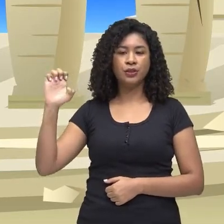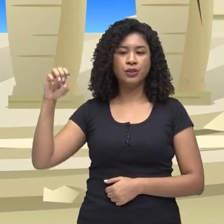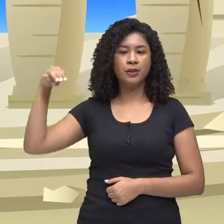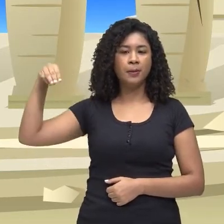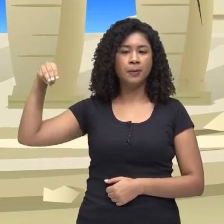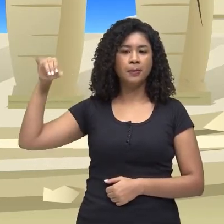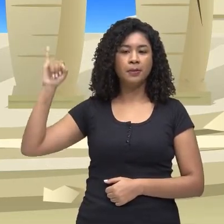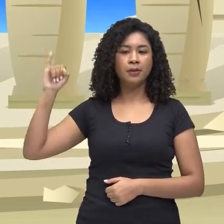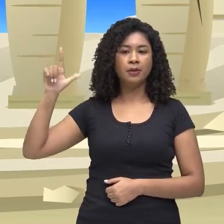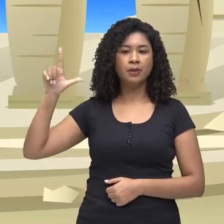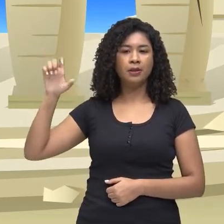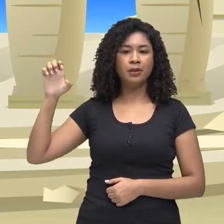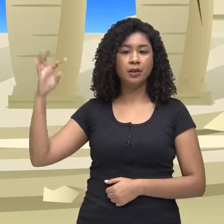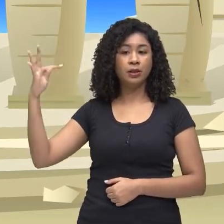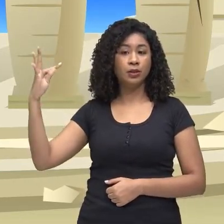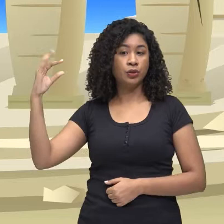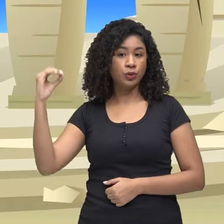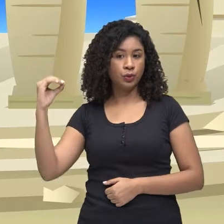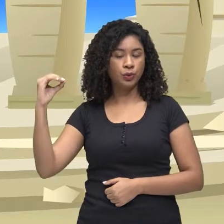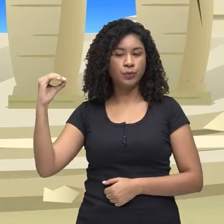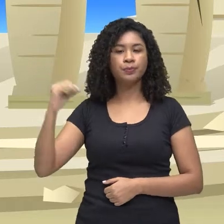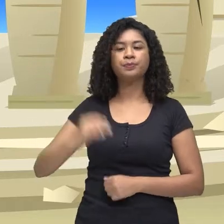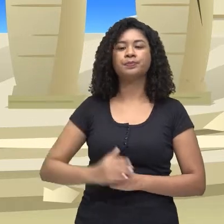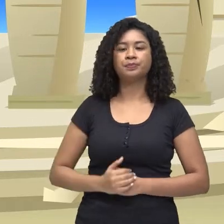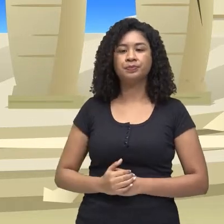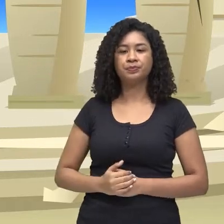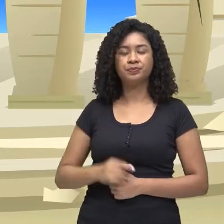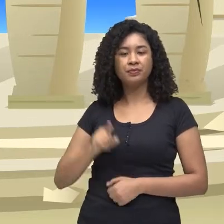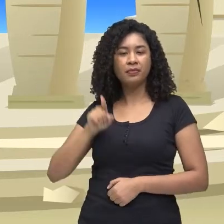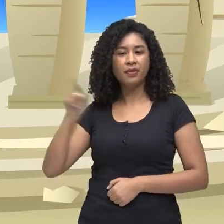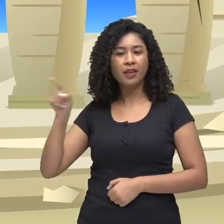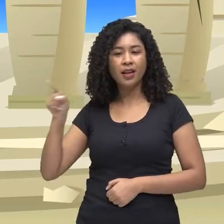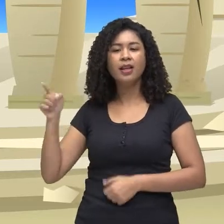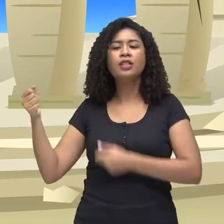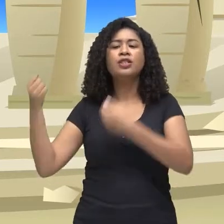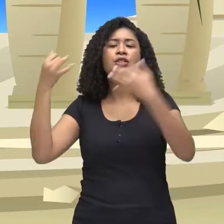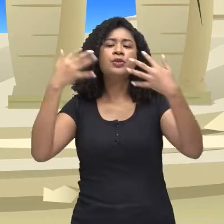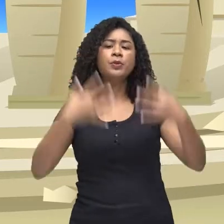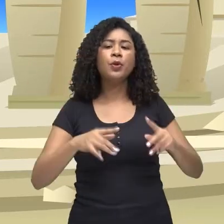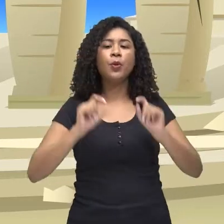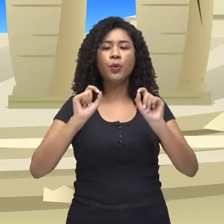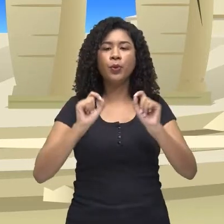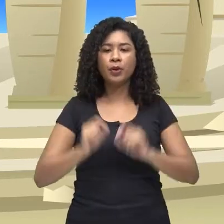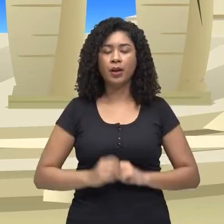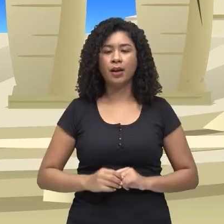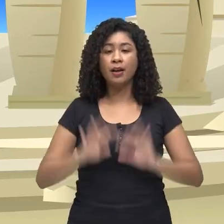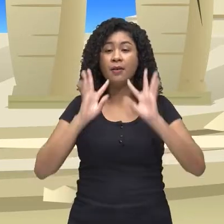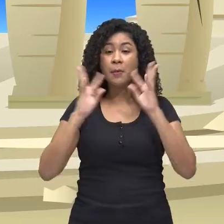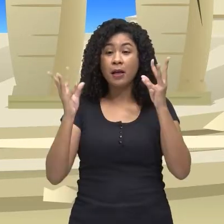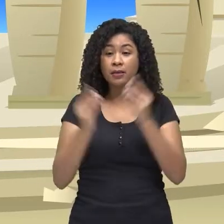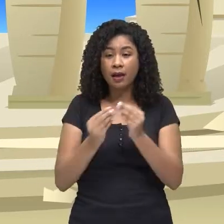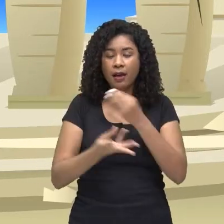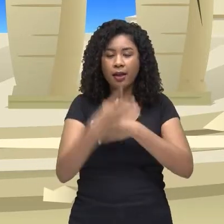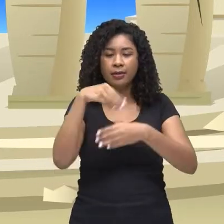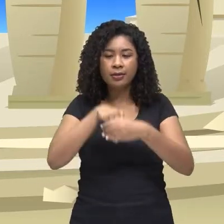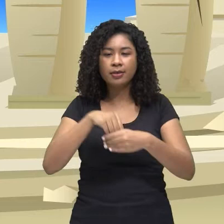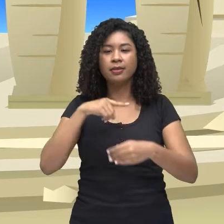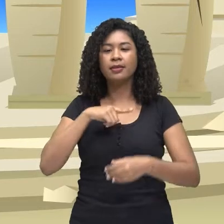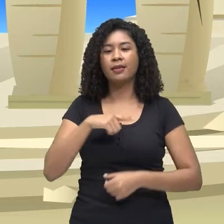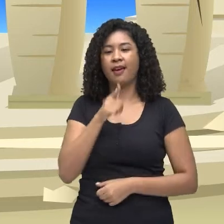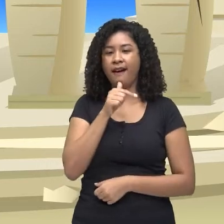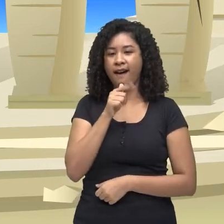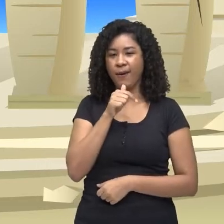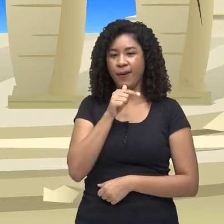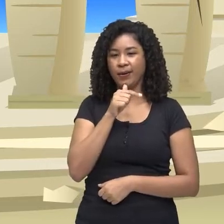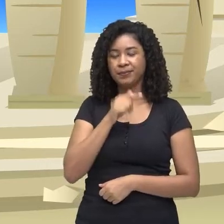ele disse que toda matéria era composta por água. Para ele, tudo era composto por água. Além